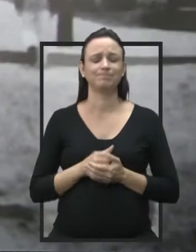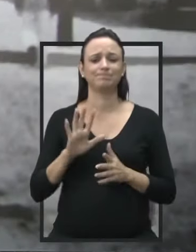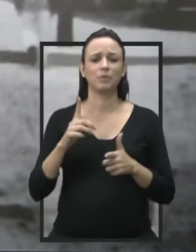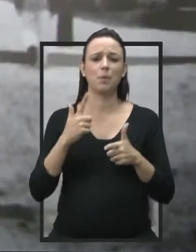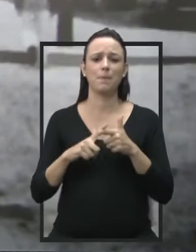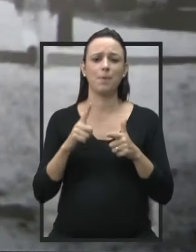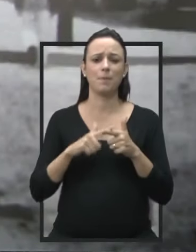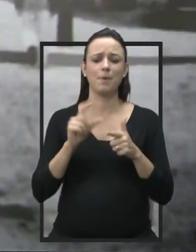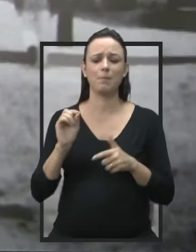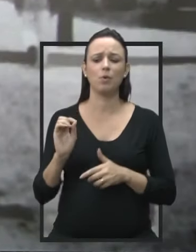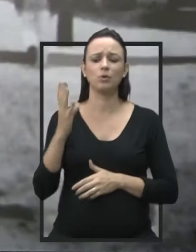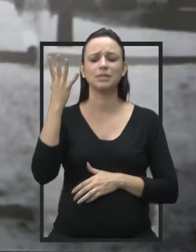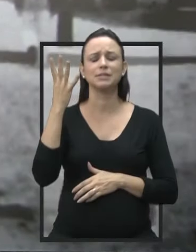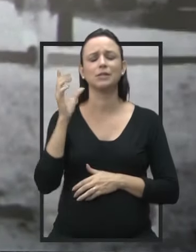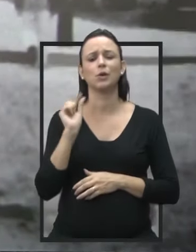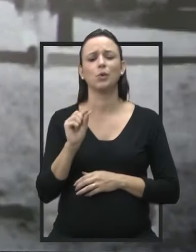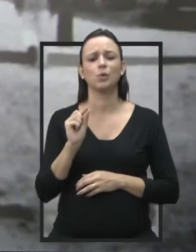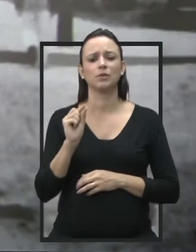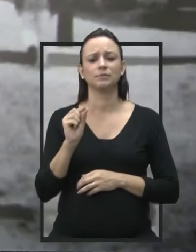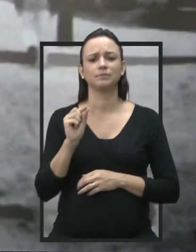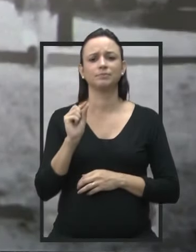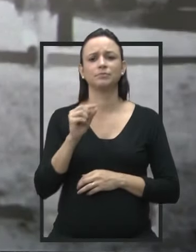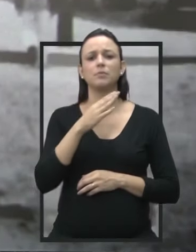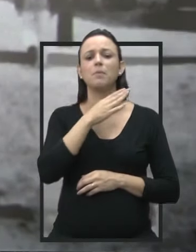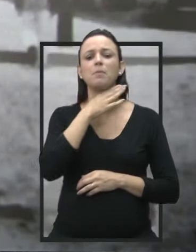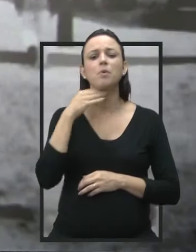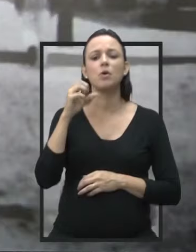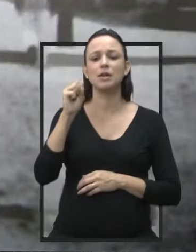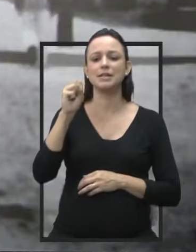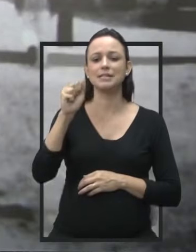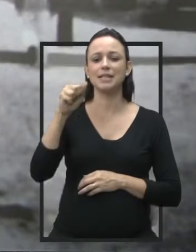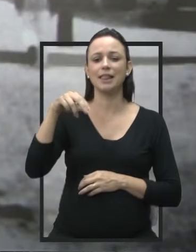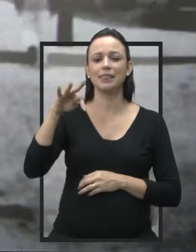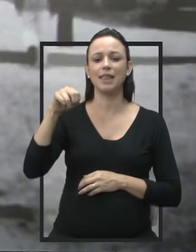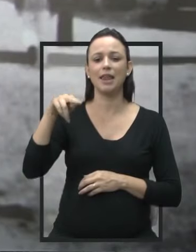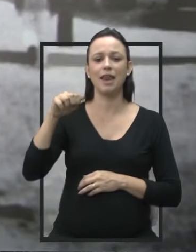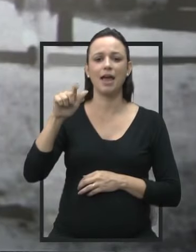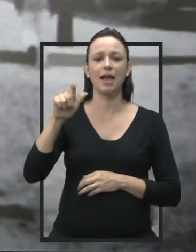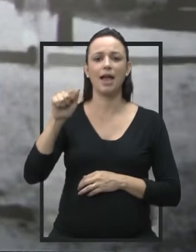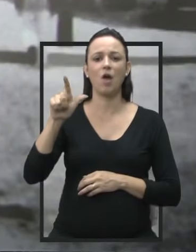grande problema que aconteceu foi a morte do Santana Galvão.